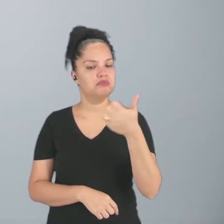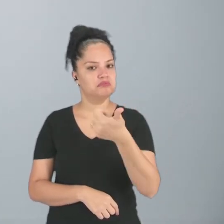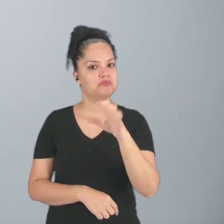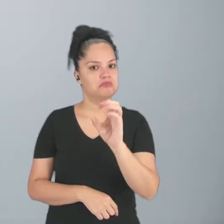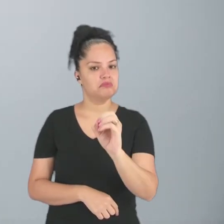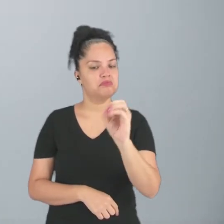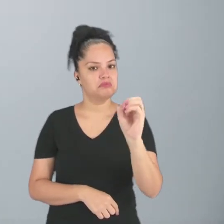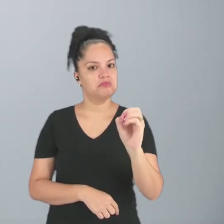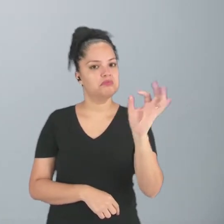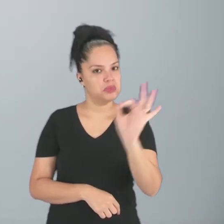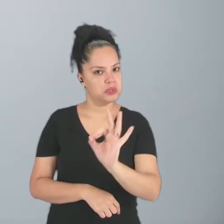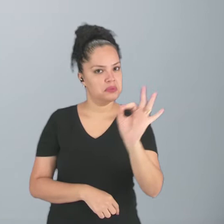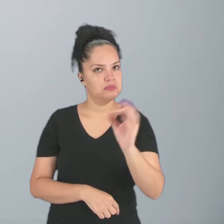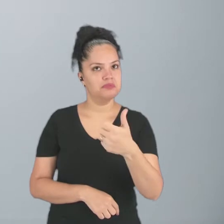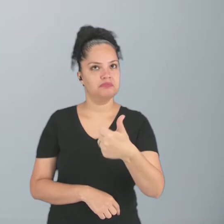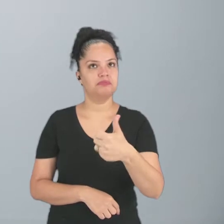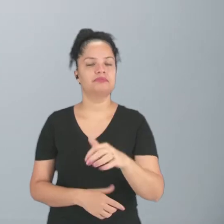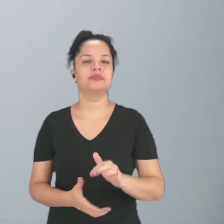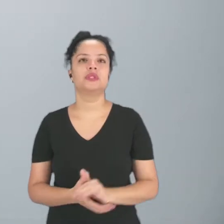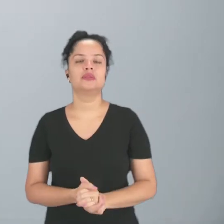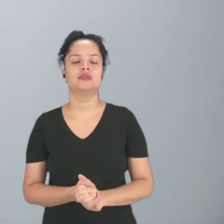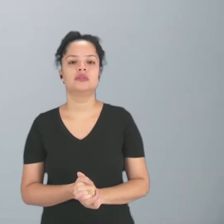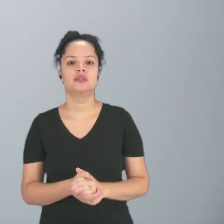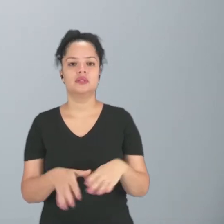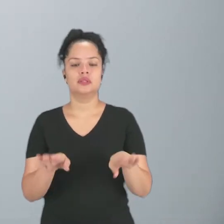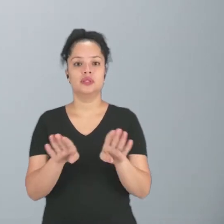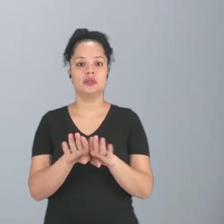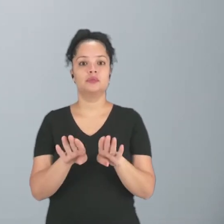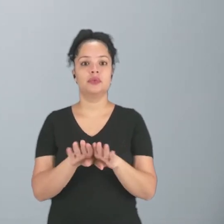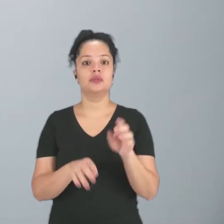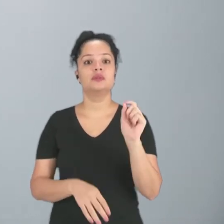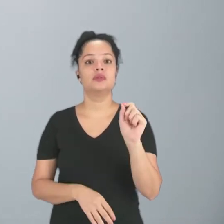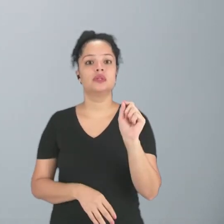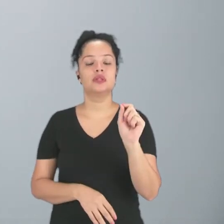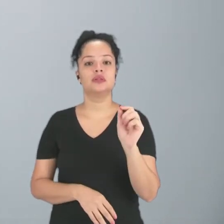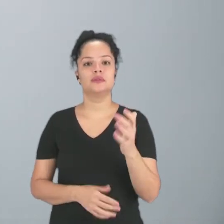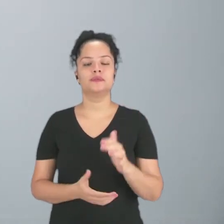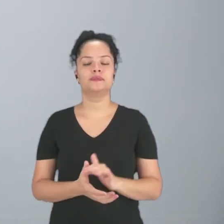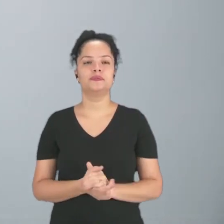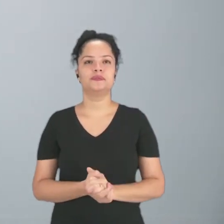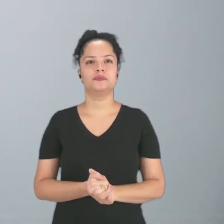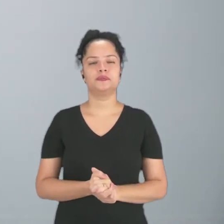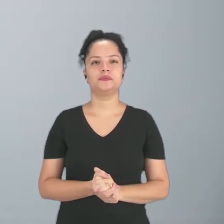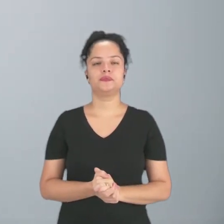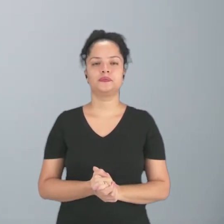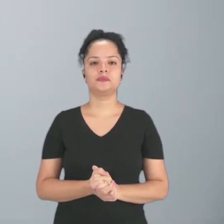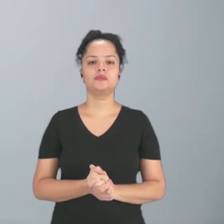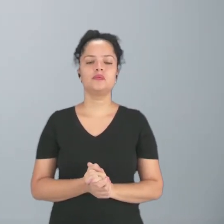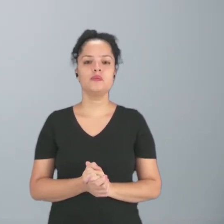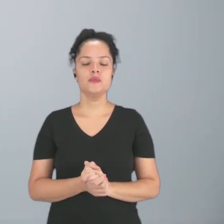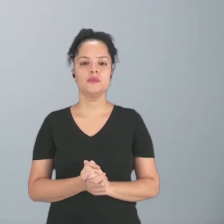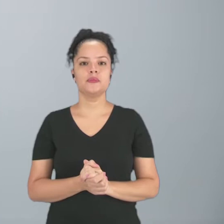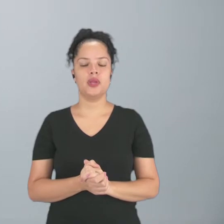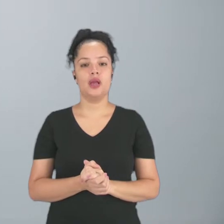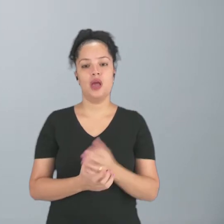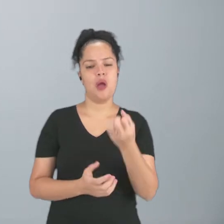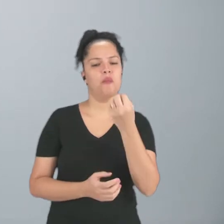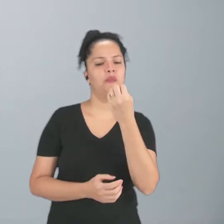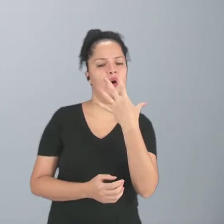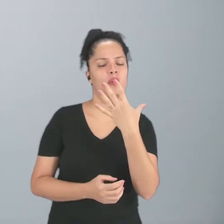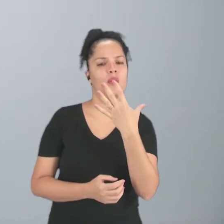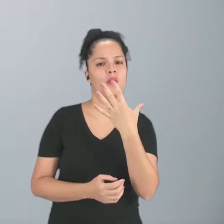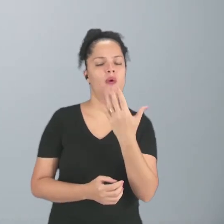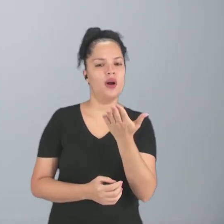certo? Vamos falar um pouquinho sobre benefits of a healthy diet. Quais são os benefícios de uma